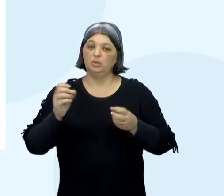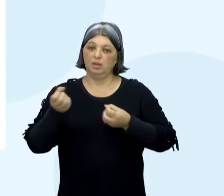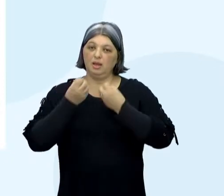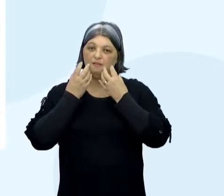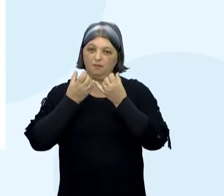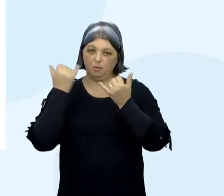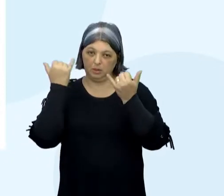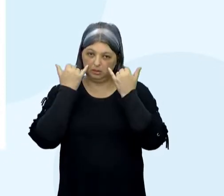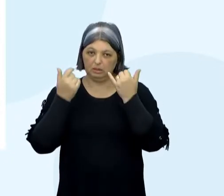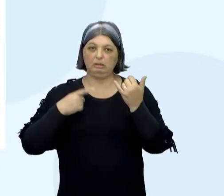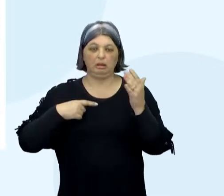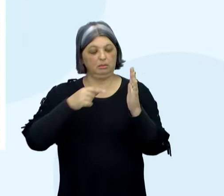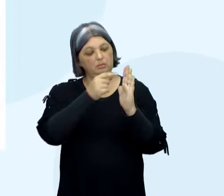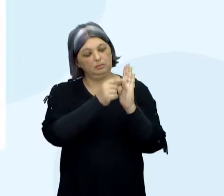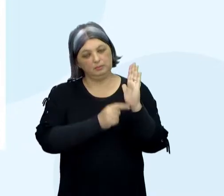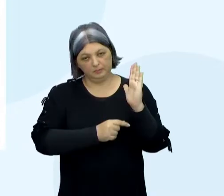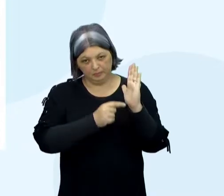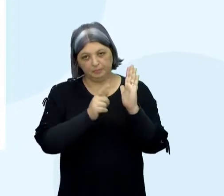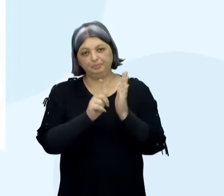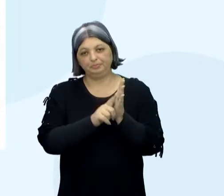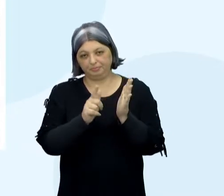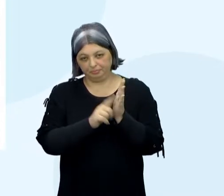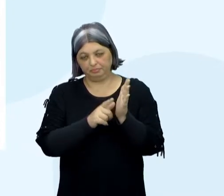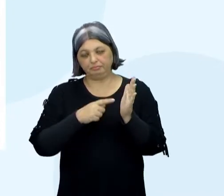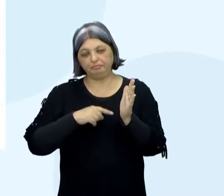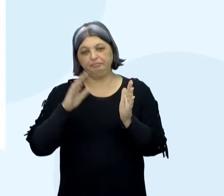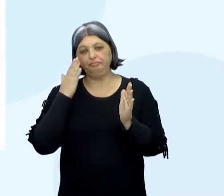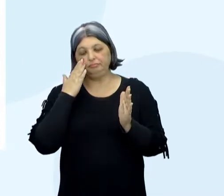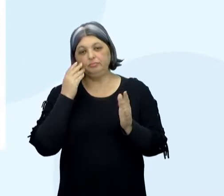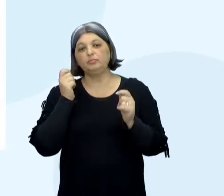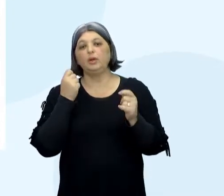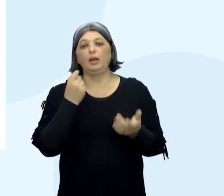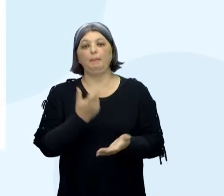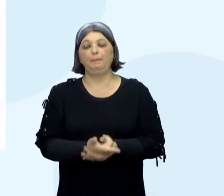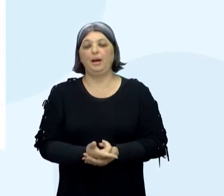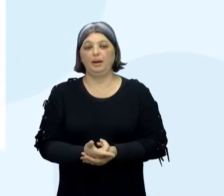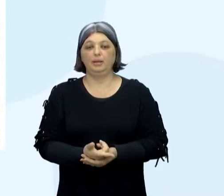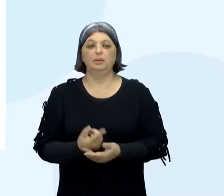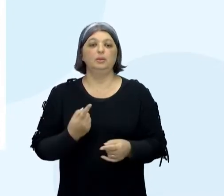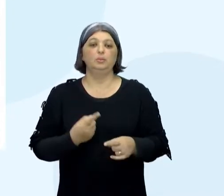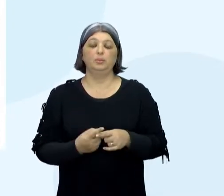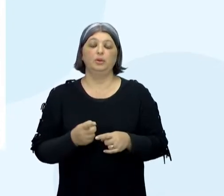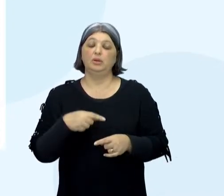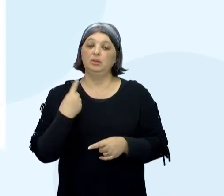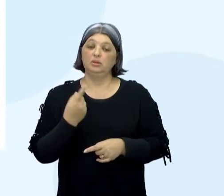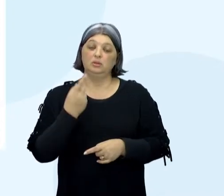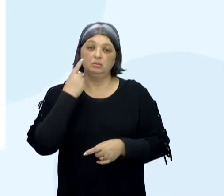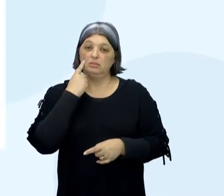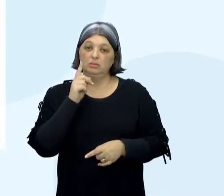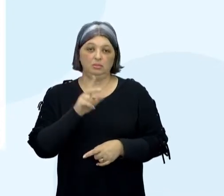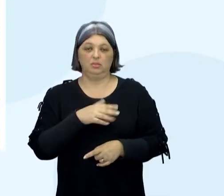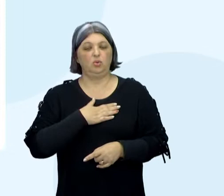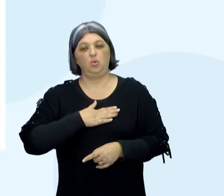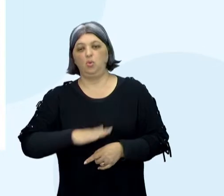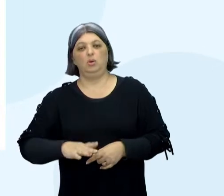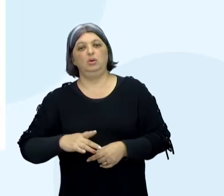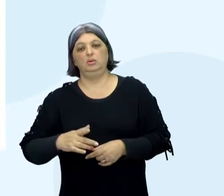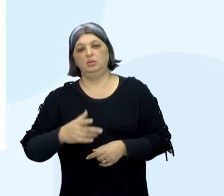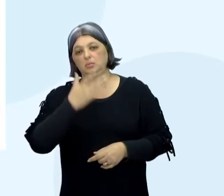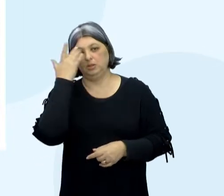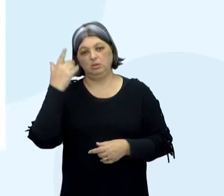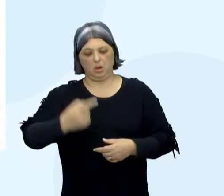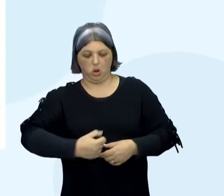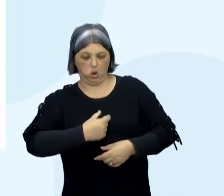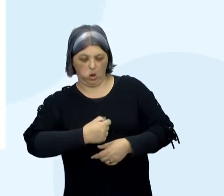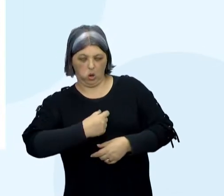na descrição e é muito importante a gente ter em mente o que a gente paga. Por quê? Para a gente não ser enganado, a gente não gosta de ser enganado, então a gente tem que saber o